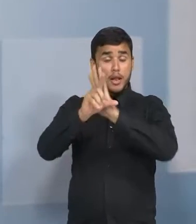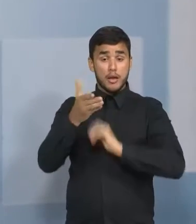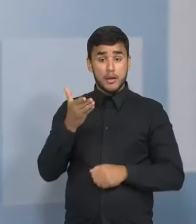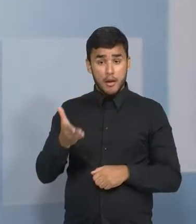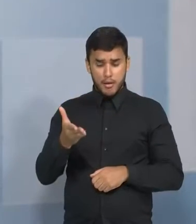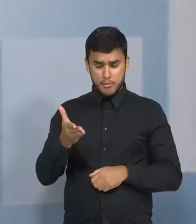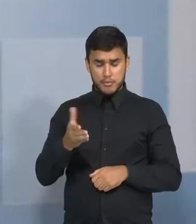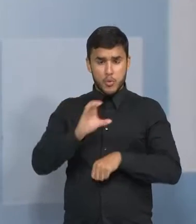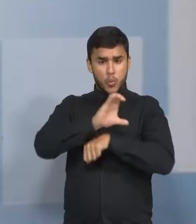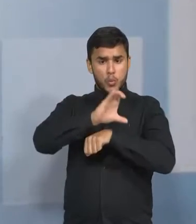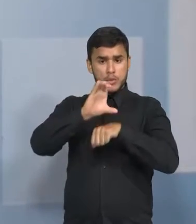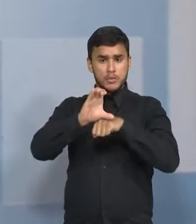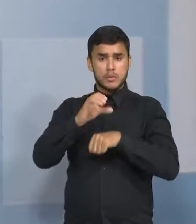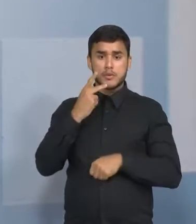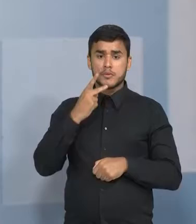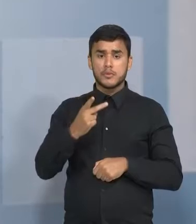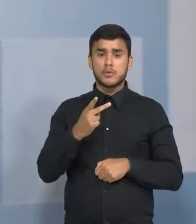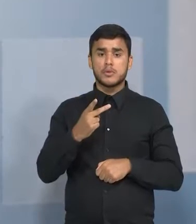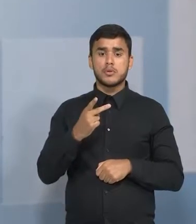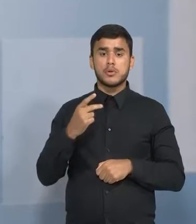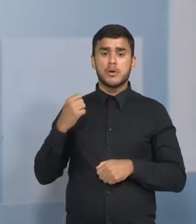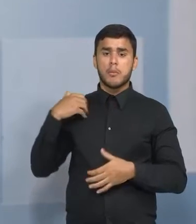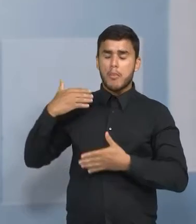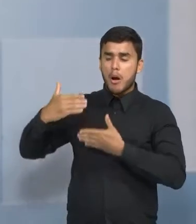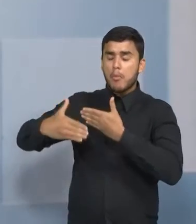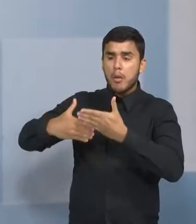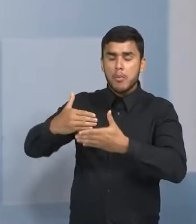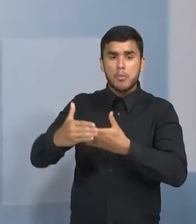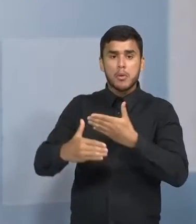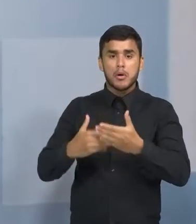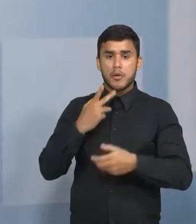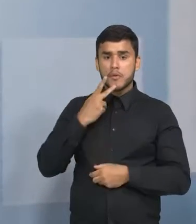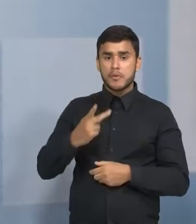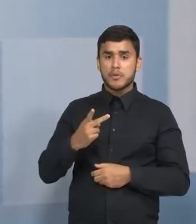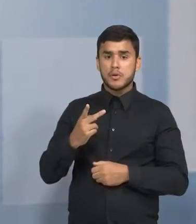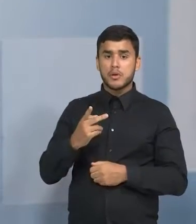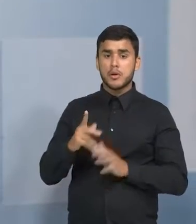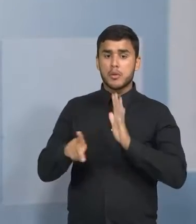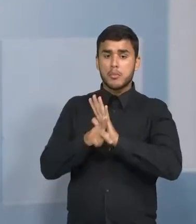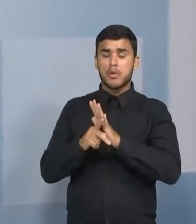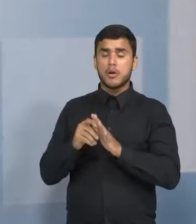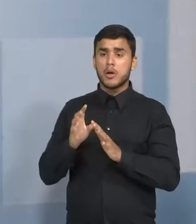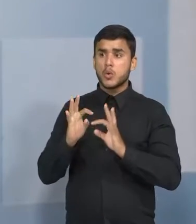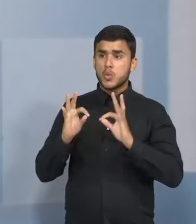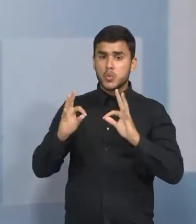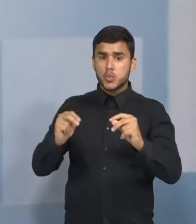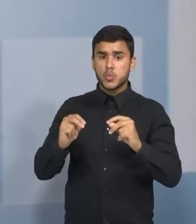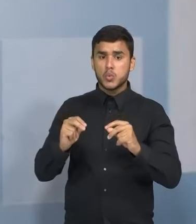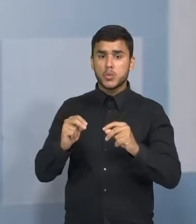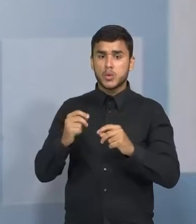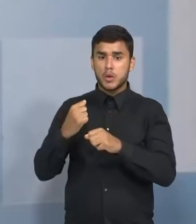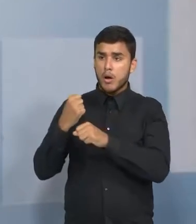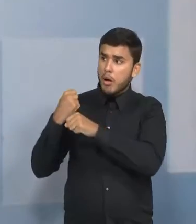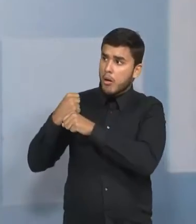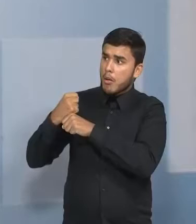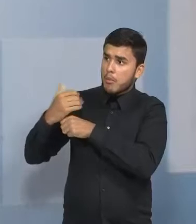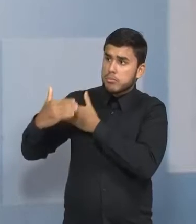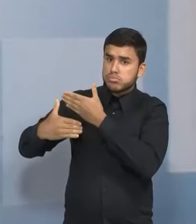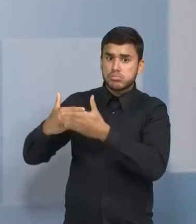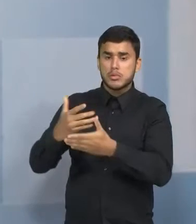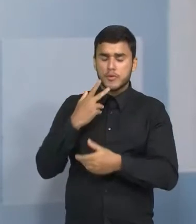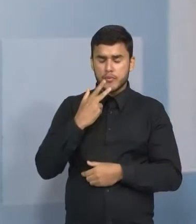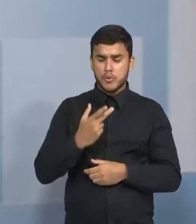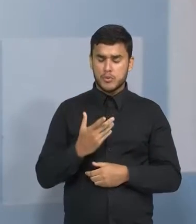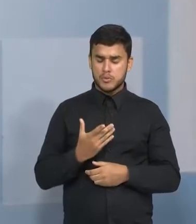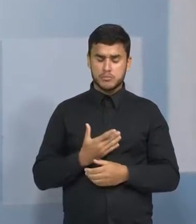Carlos Frederico, não acompanharam o aumento da nossa violência. Pronto, e a sofisticação da mesma. O Luiz